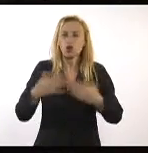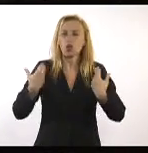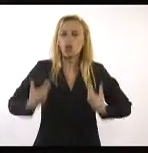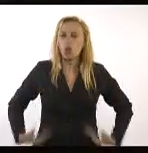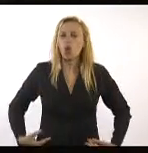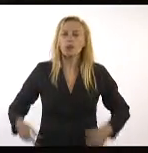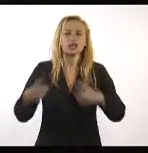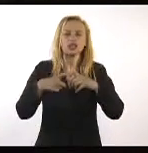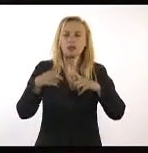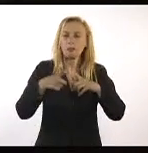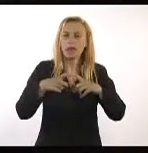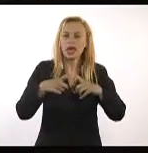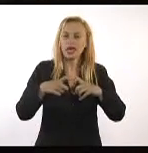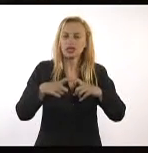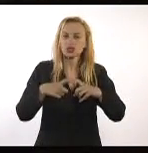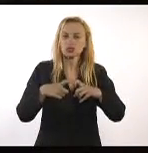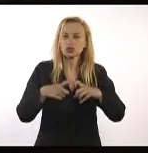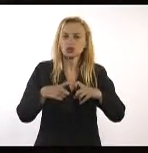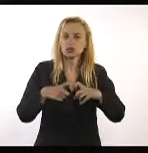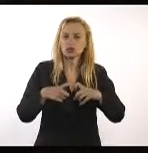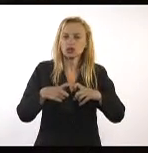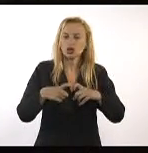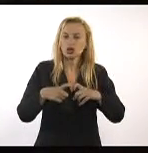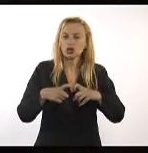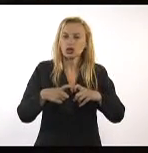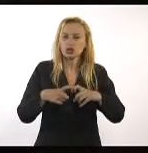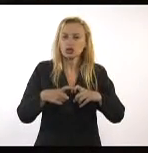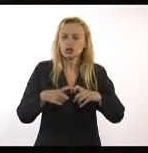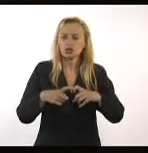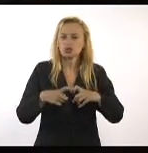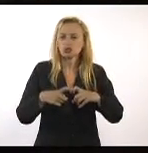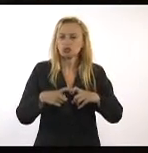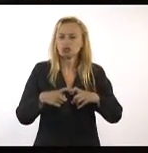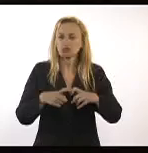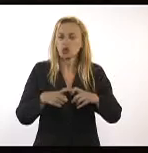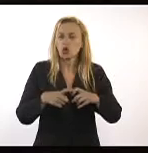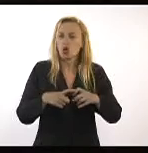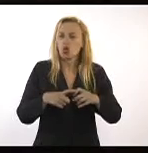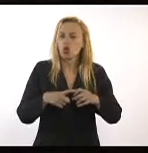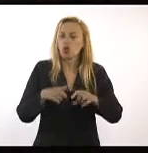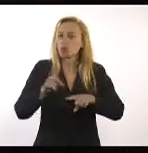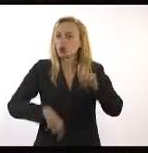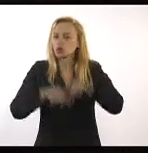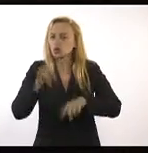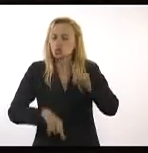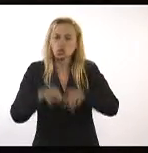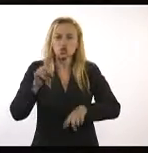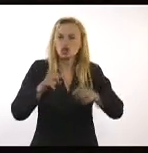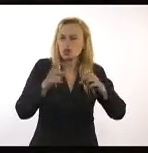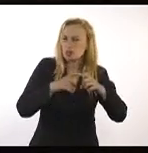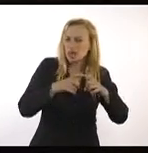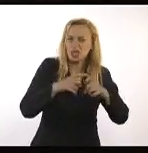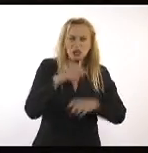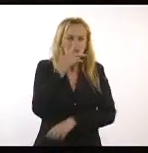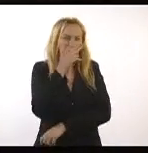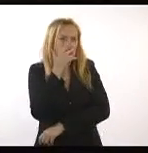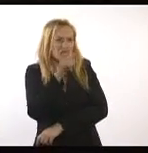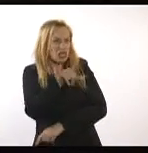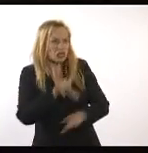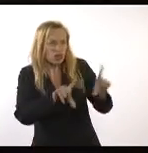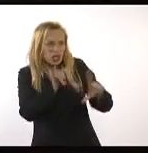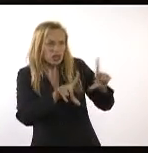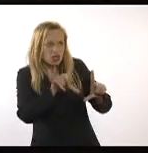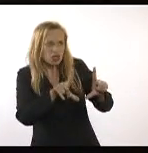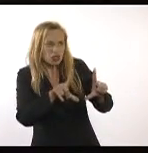médico não estava ali aferindo a pressão pelo que pareceu ali nas